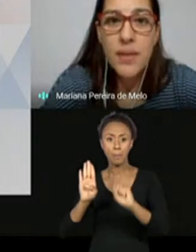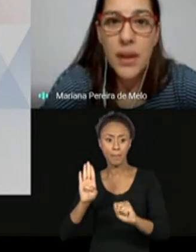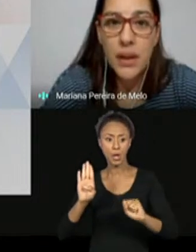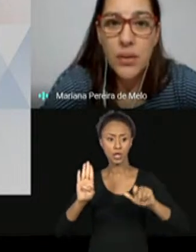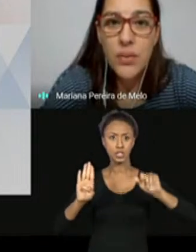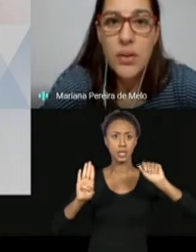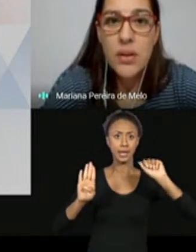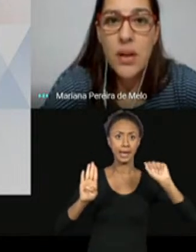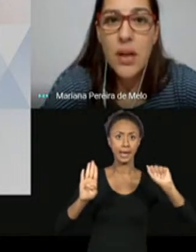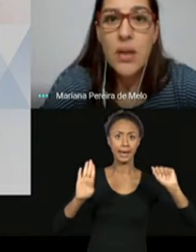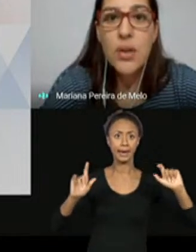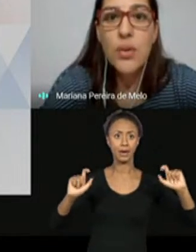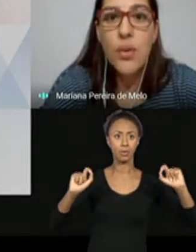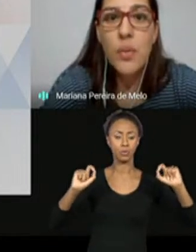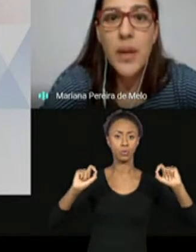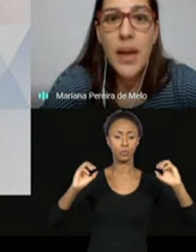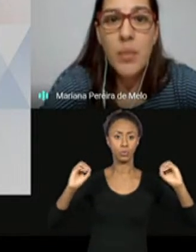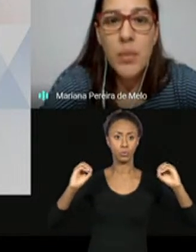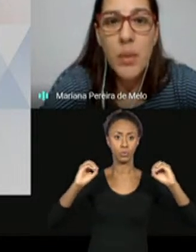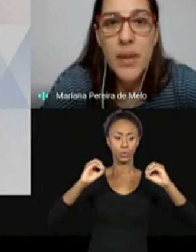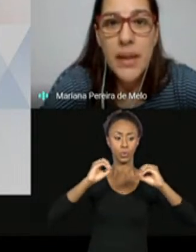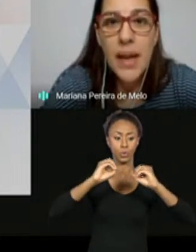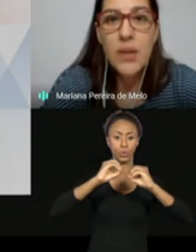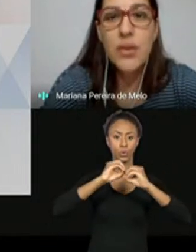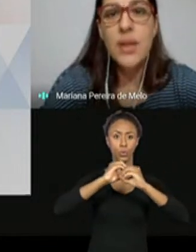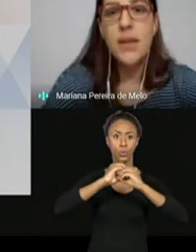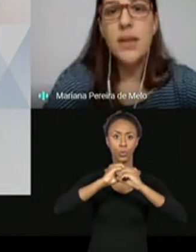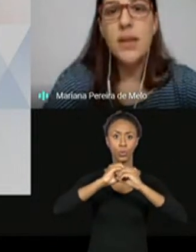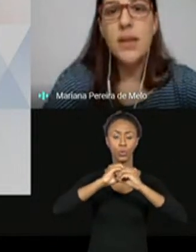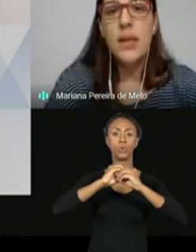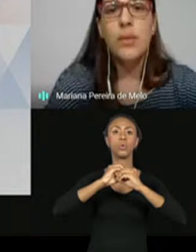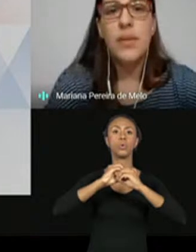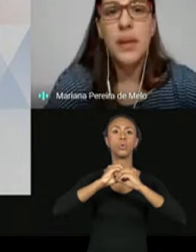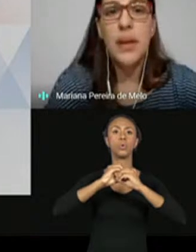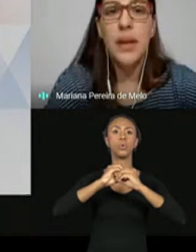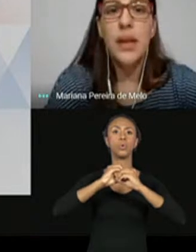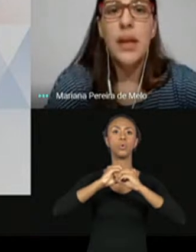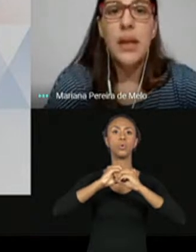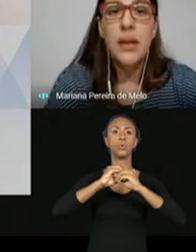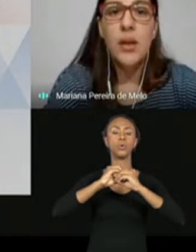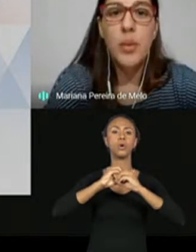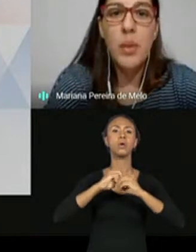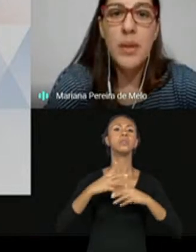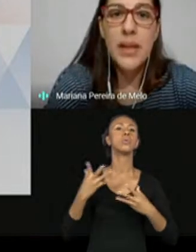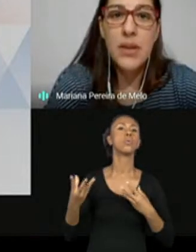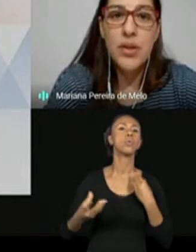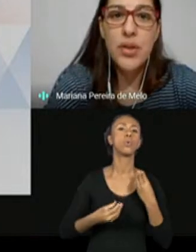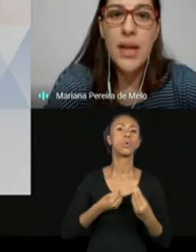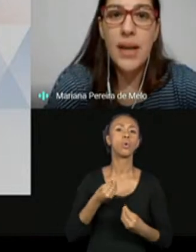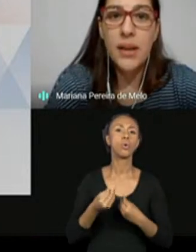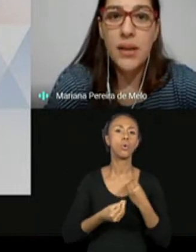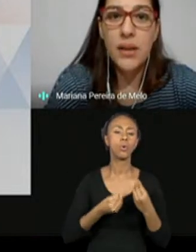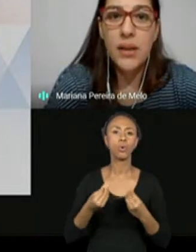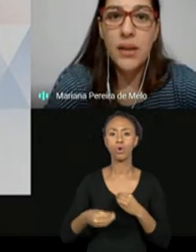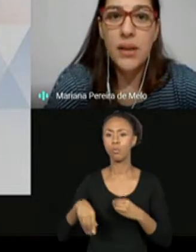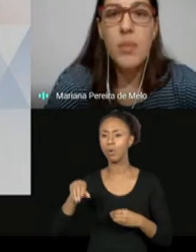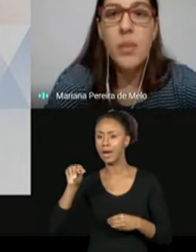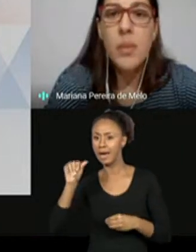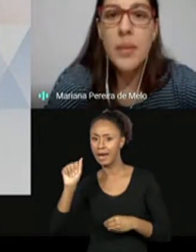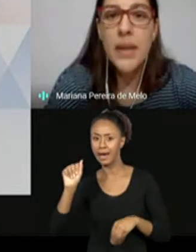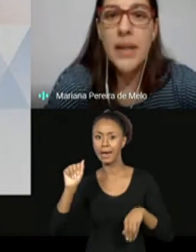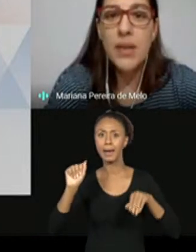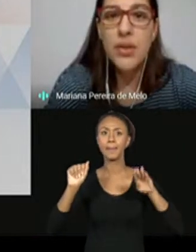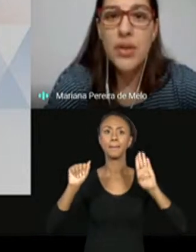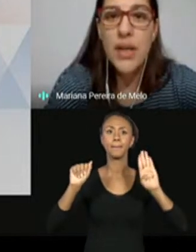dois eventos sobre a probabilidade desse segundo evento aqui. Então, probabilidade de A dado B é